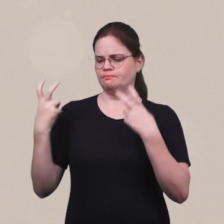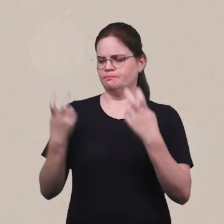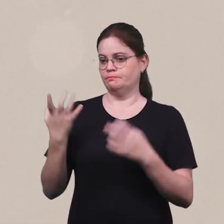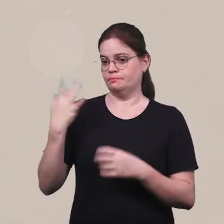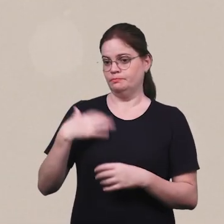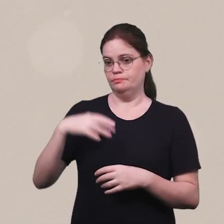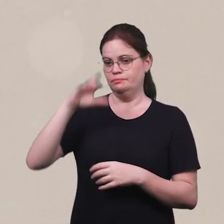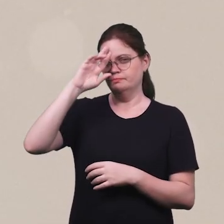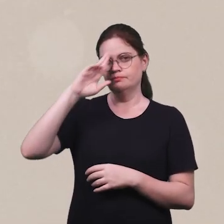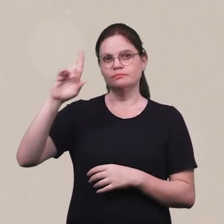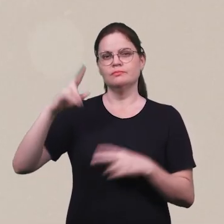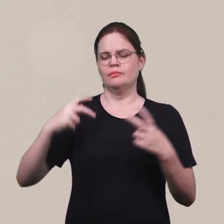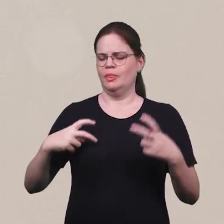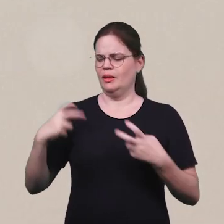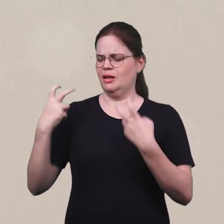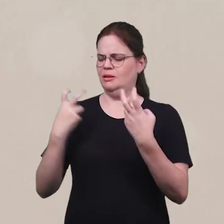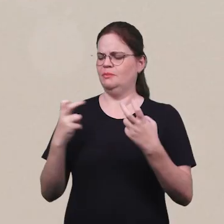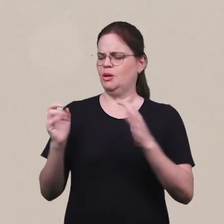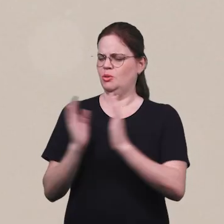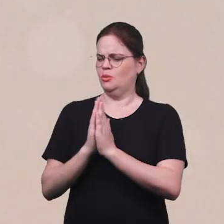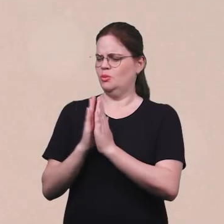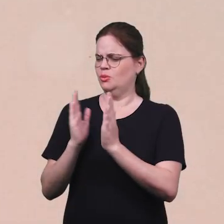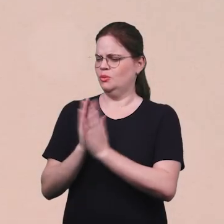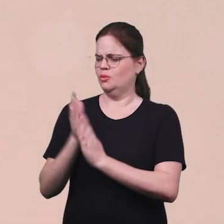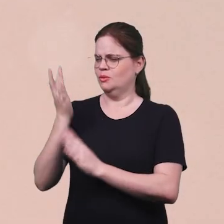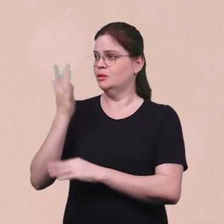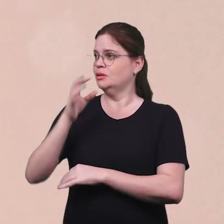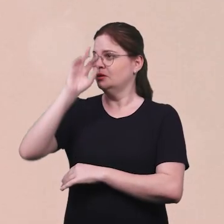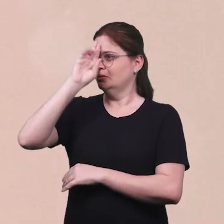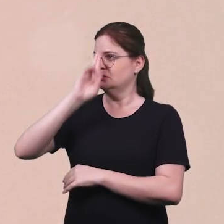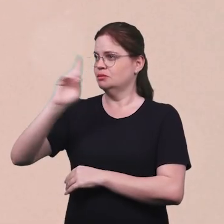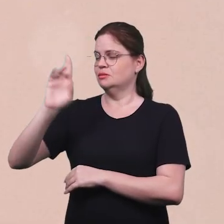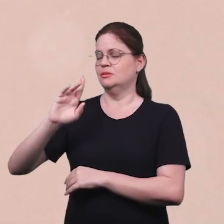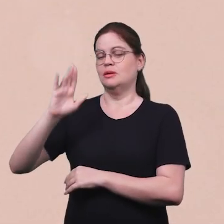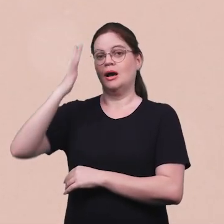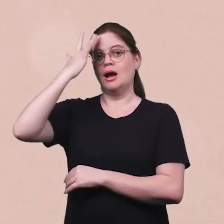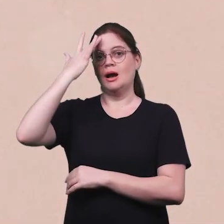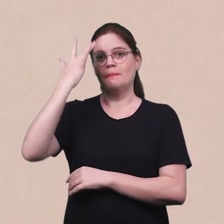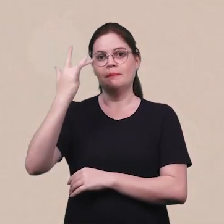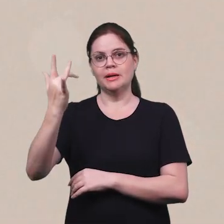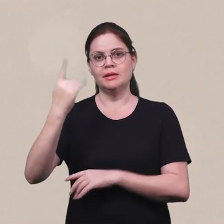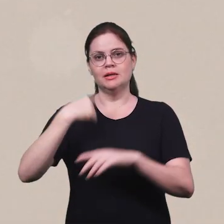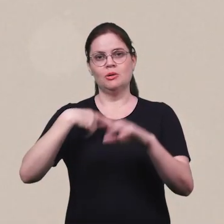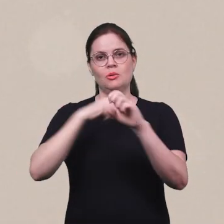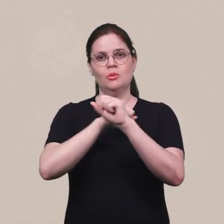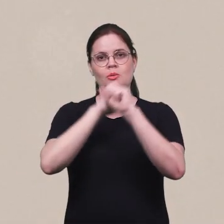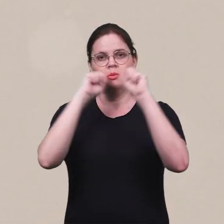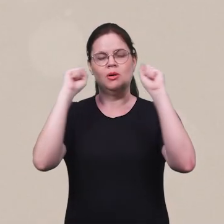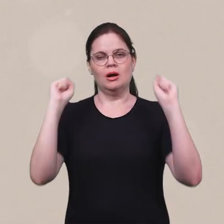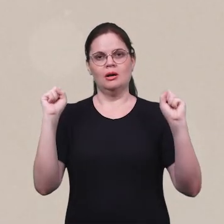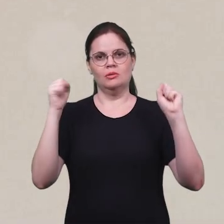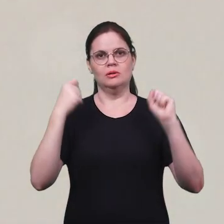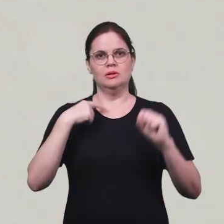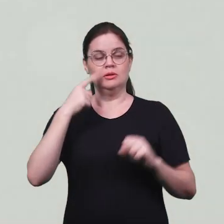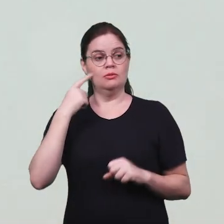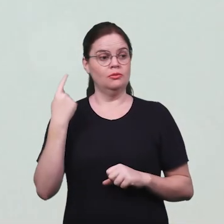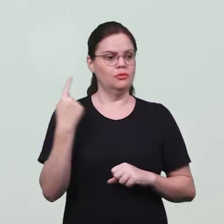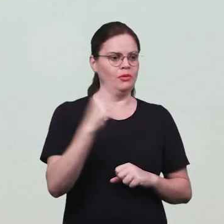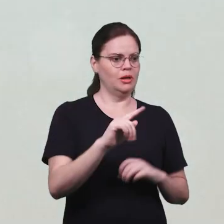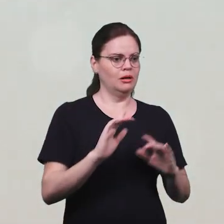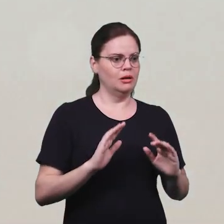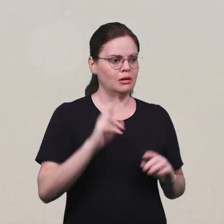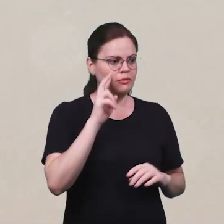Senhor. Clamei, orei ao Senhor. E no outro dia eu acordei, fui direto do